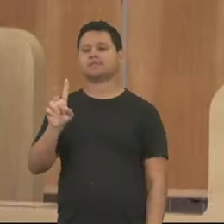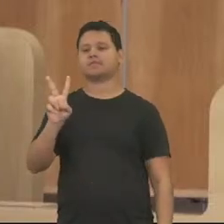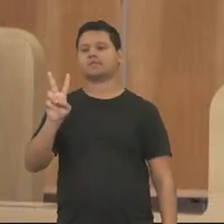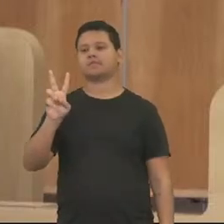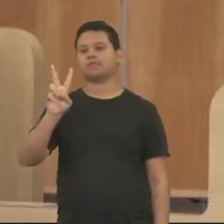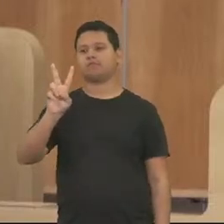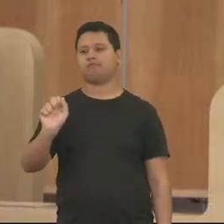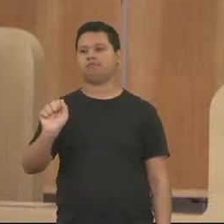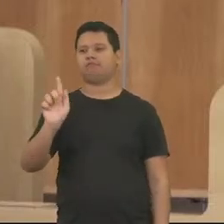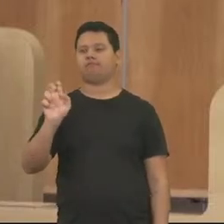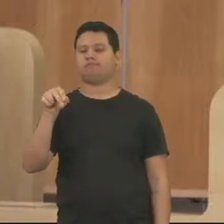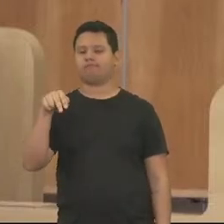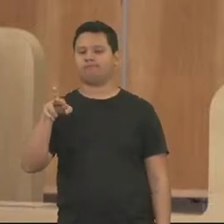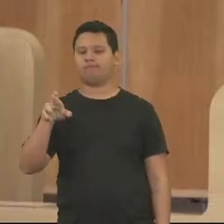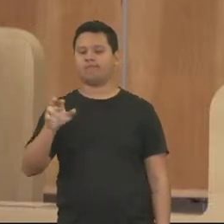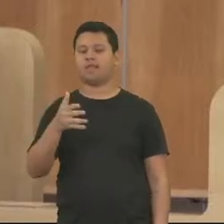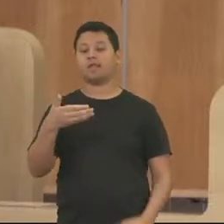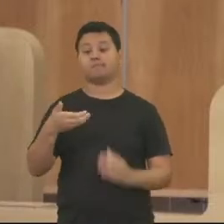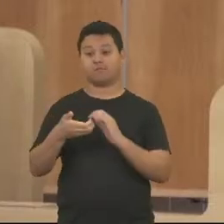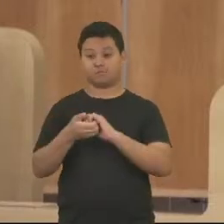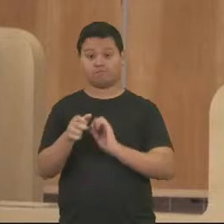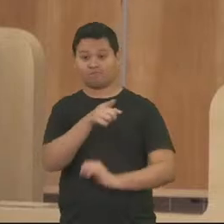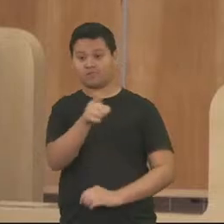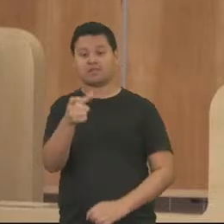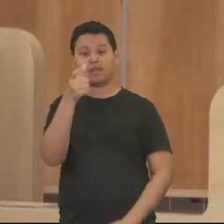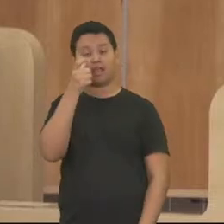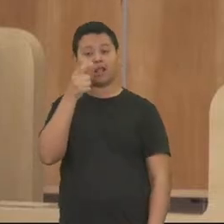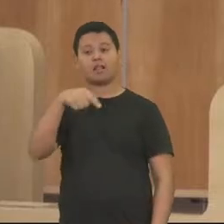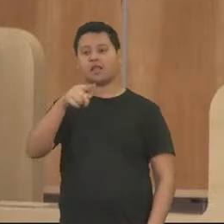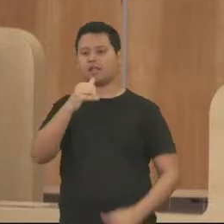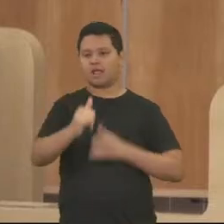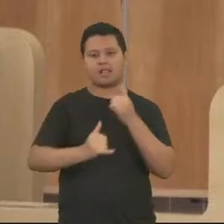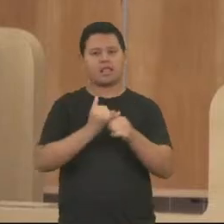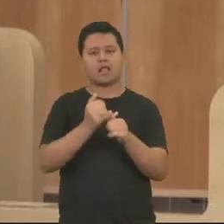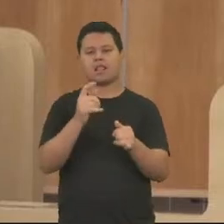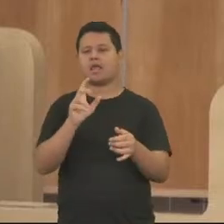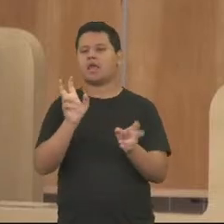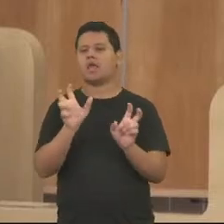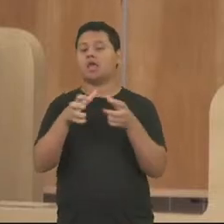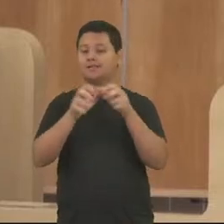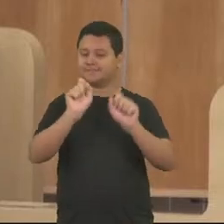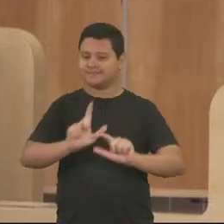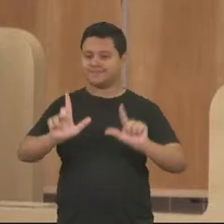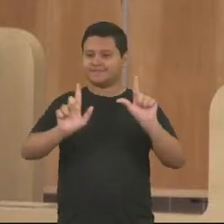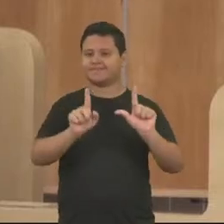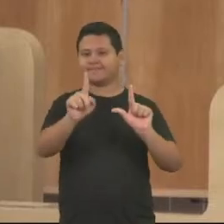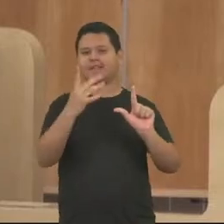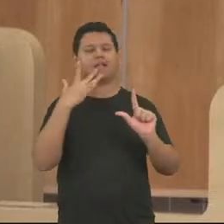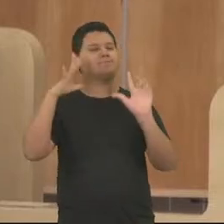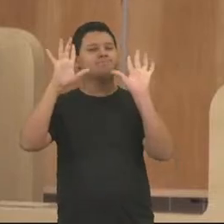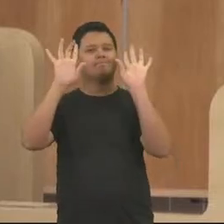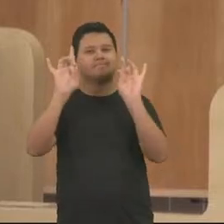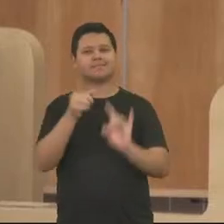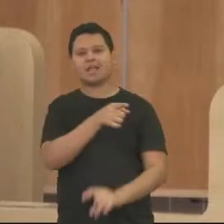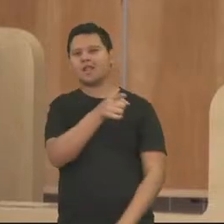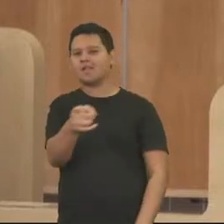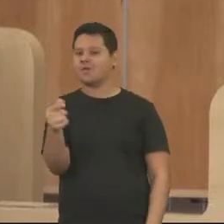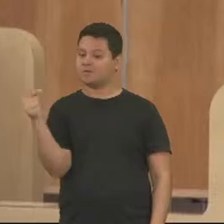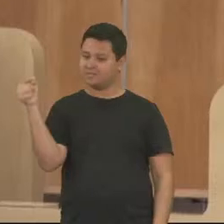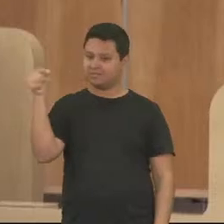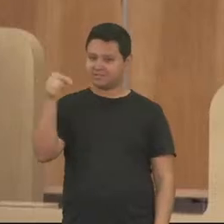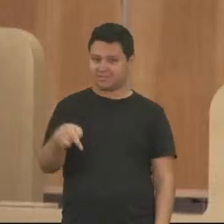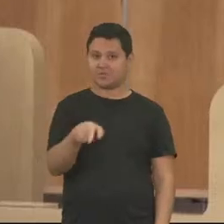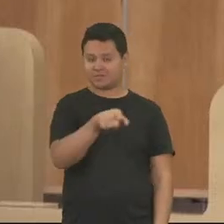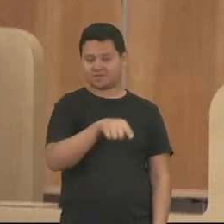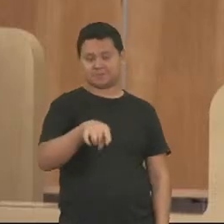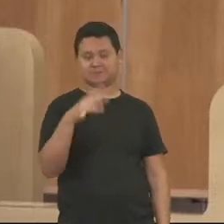Bácaro. Quero cumprimentar você que nos acompanha pela internet e pela TV Câmara, de maneira especial todos que estão aqui nas